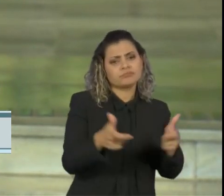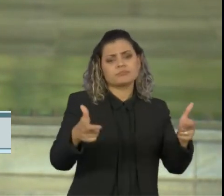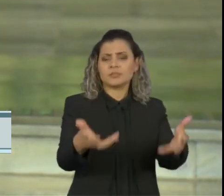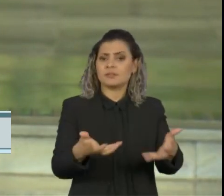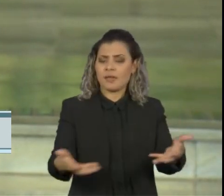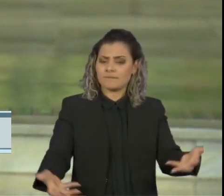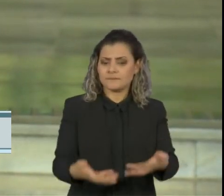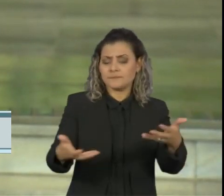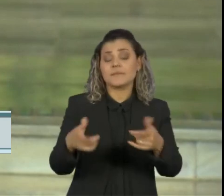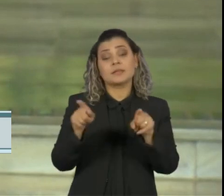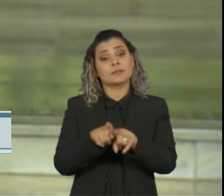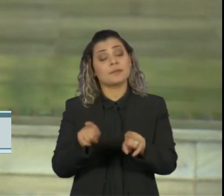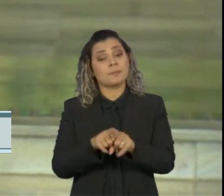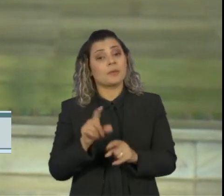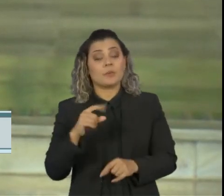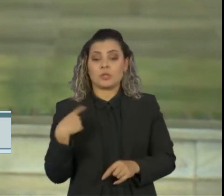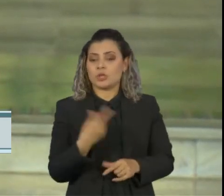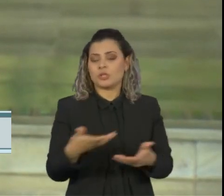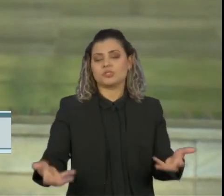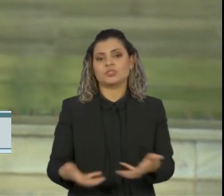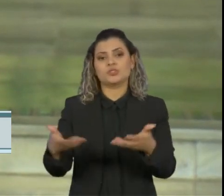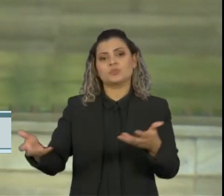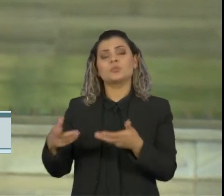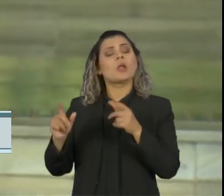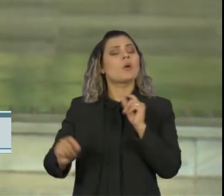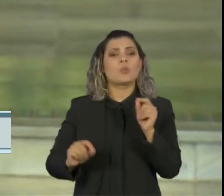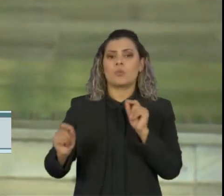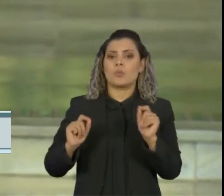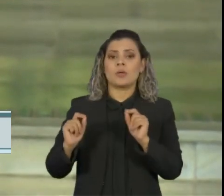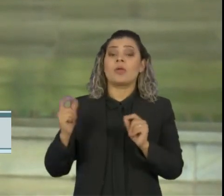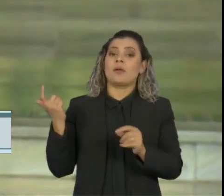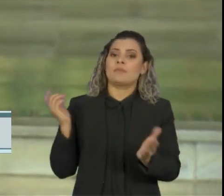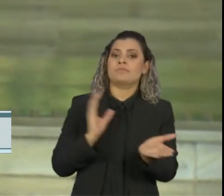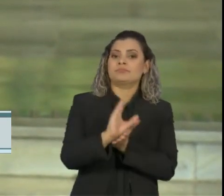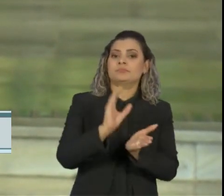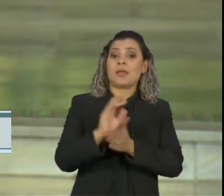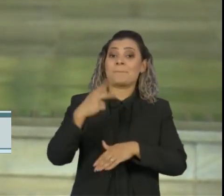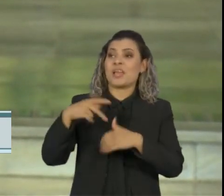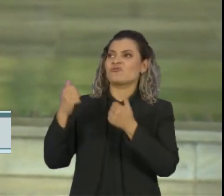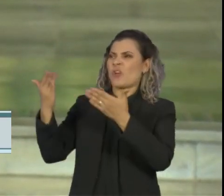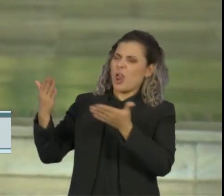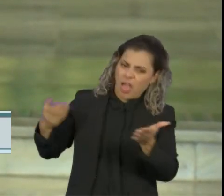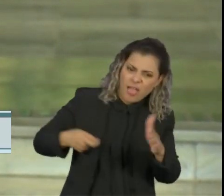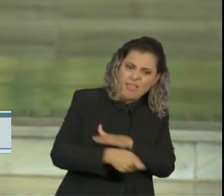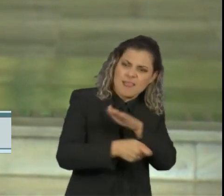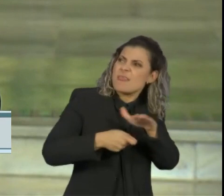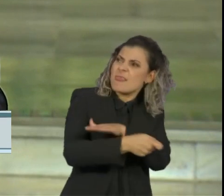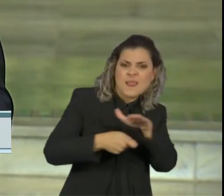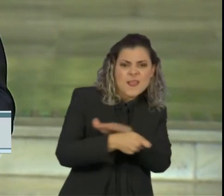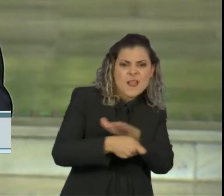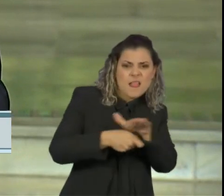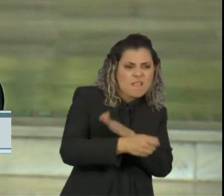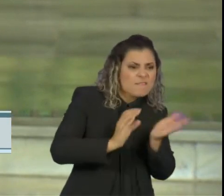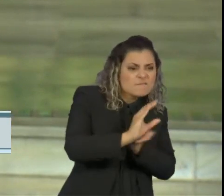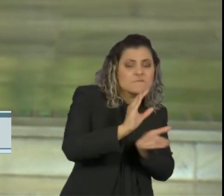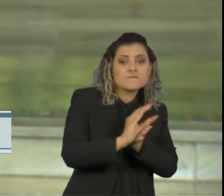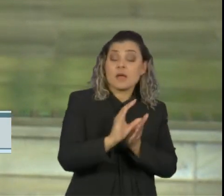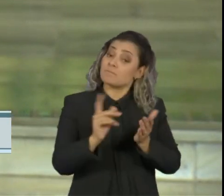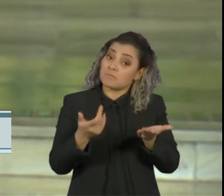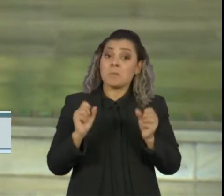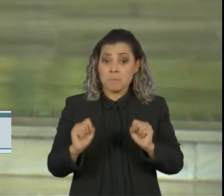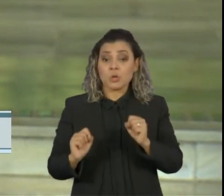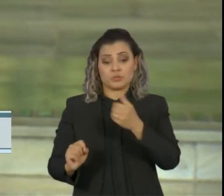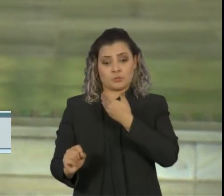empresas e também estimular fortemente a entrada de capital externo, seja nos programas de desestatização do Estado,